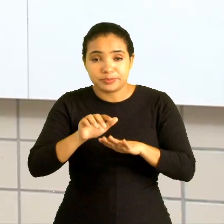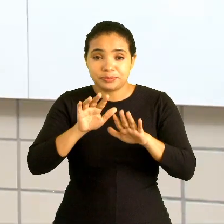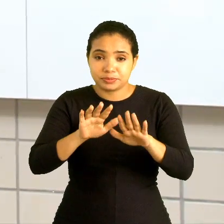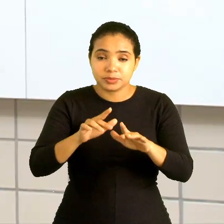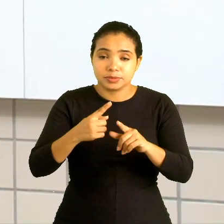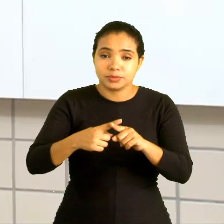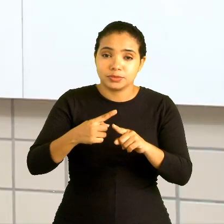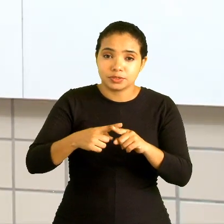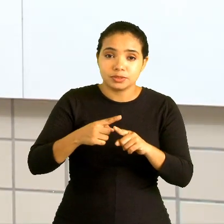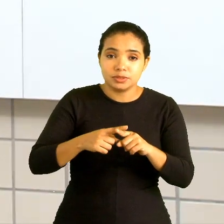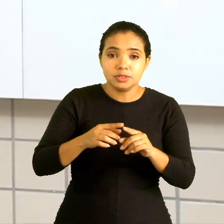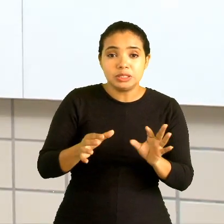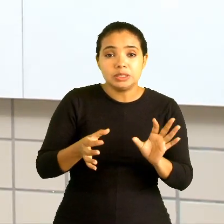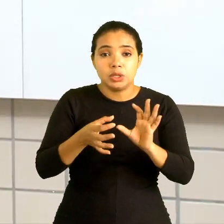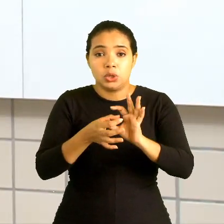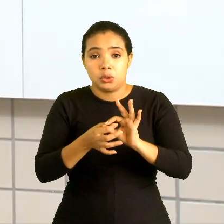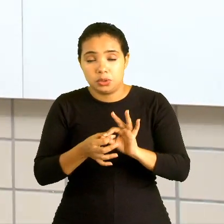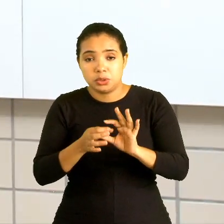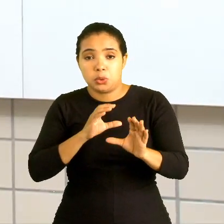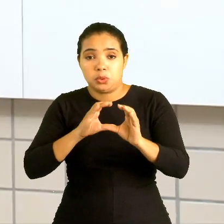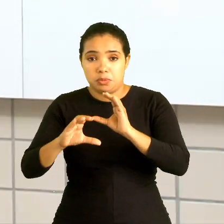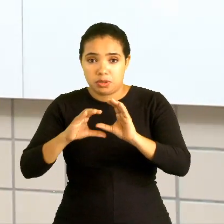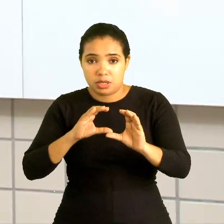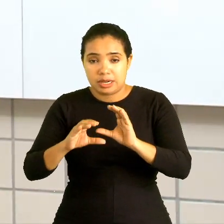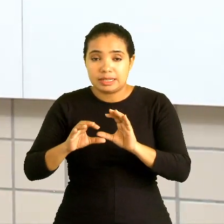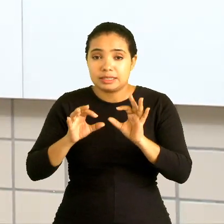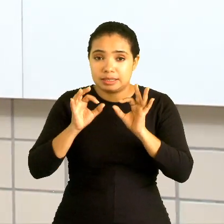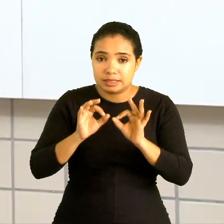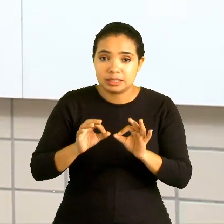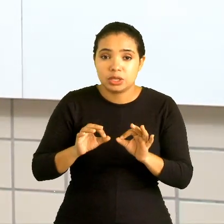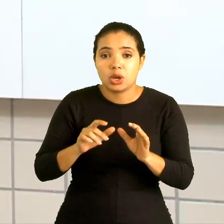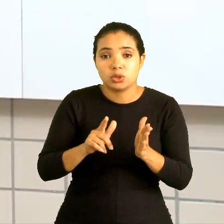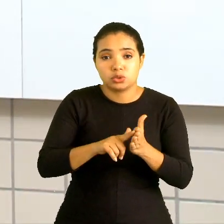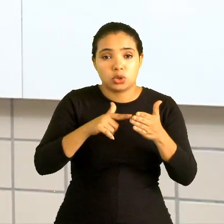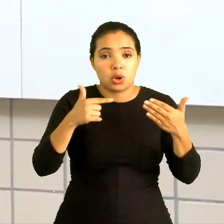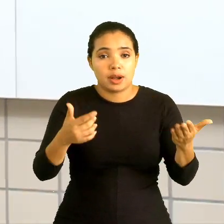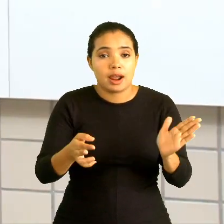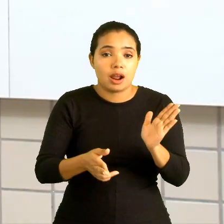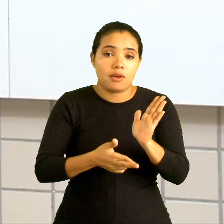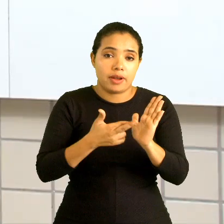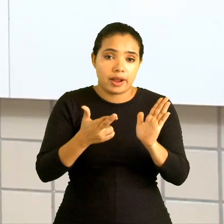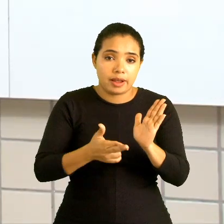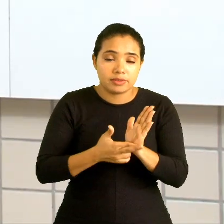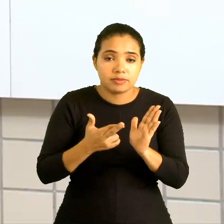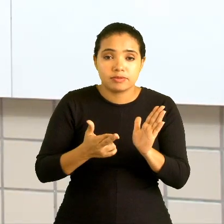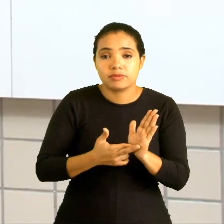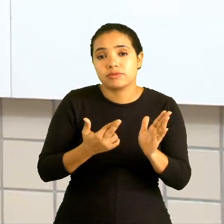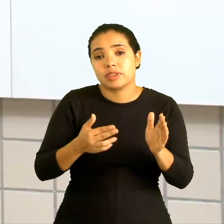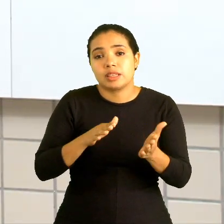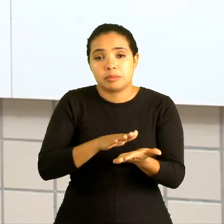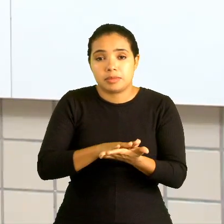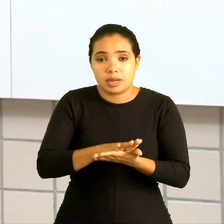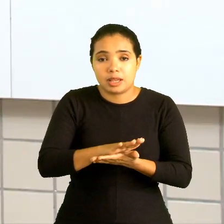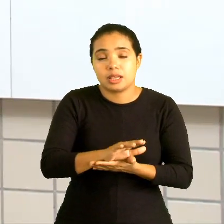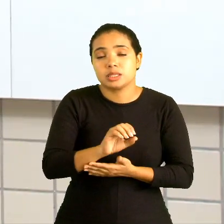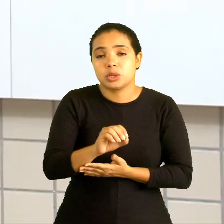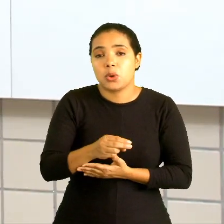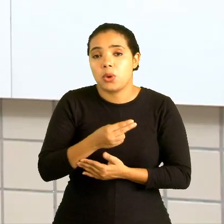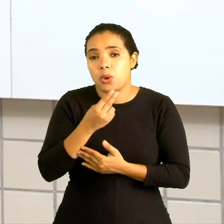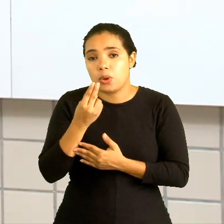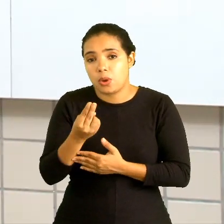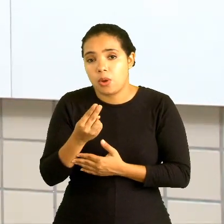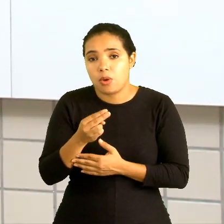normalmente veiculadas pelos meios de comunicação, jornais, revistas, sejam elas impressas